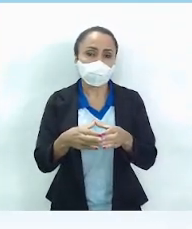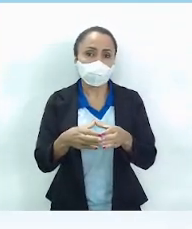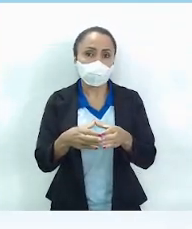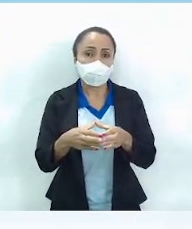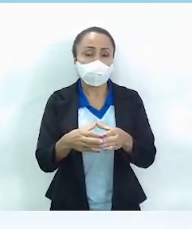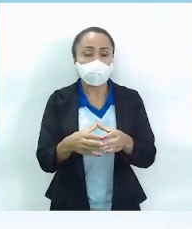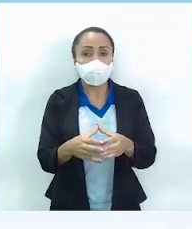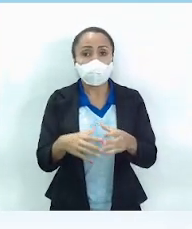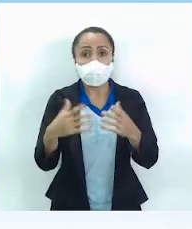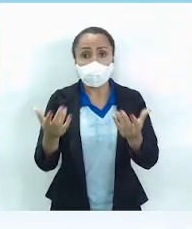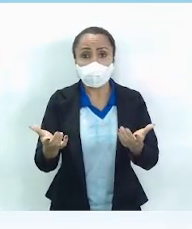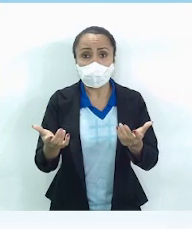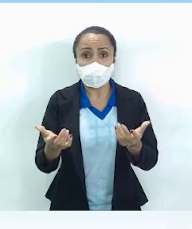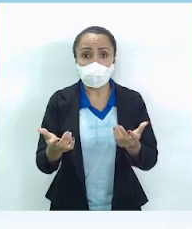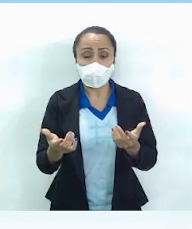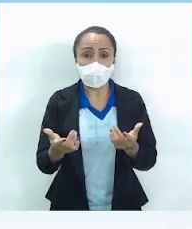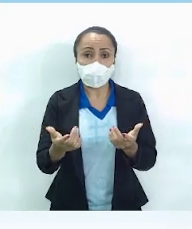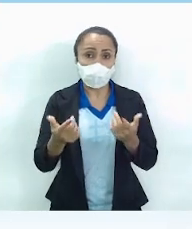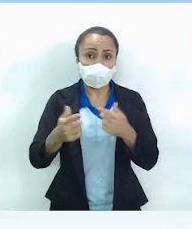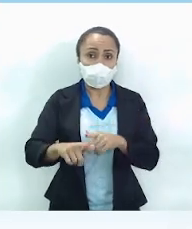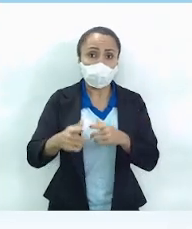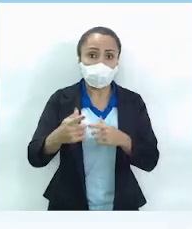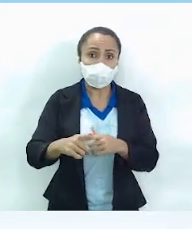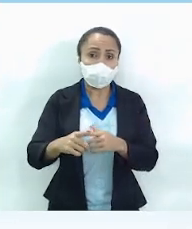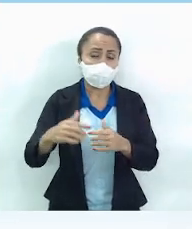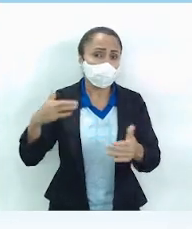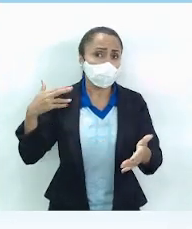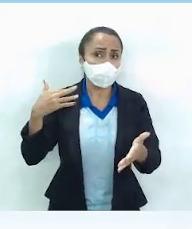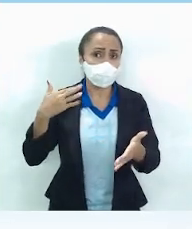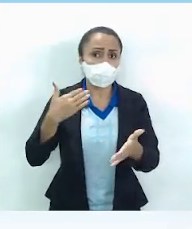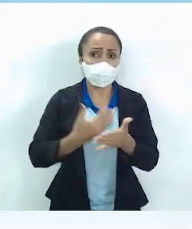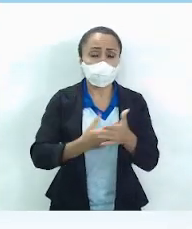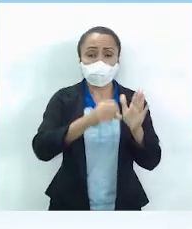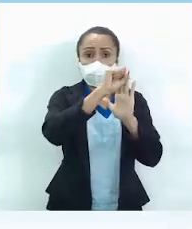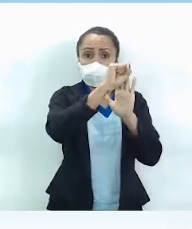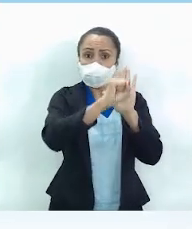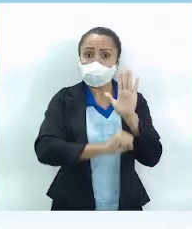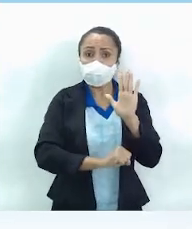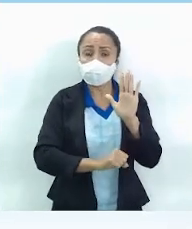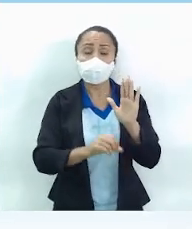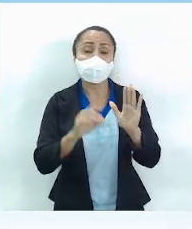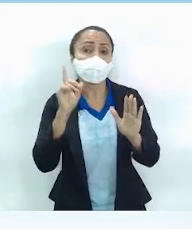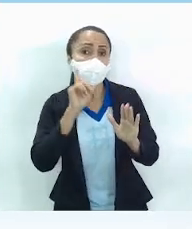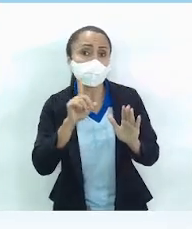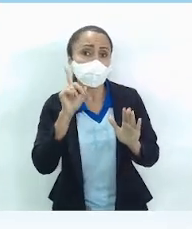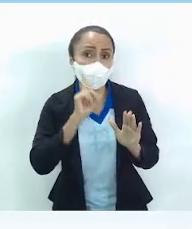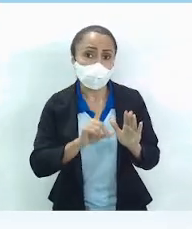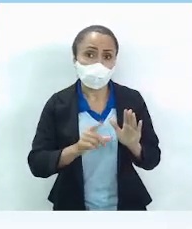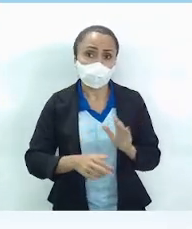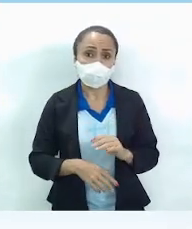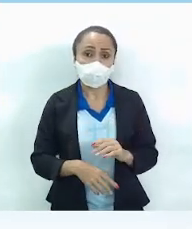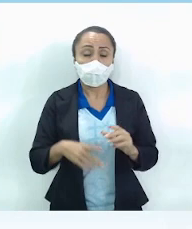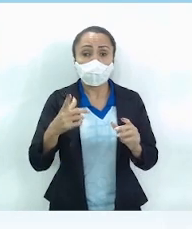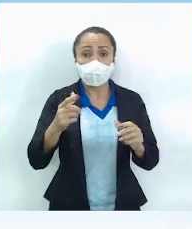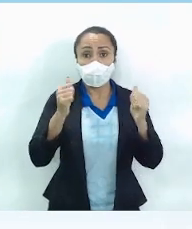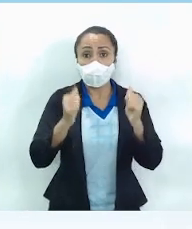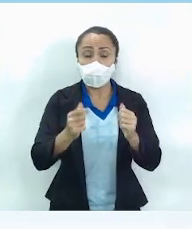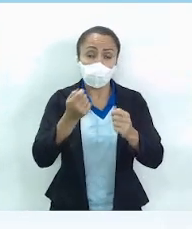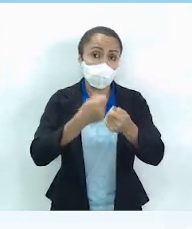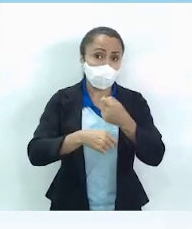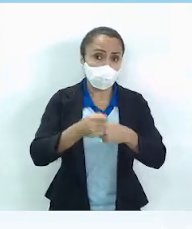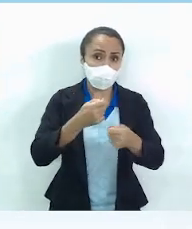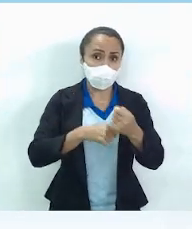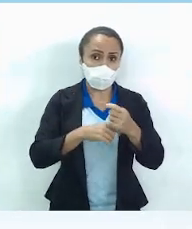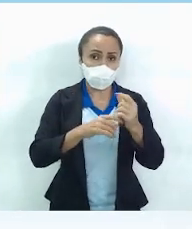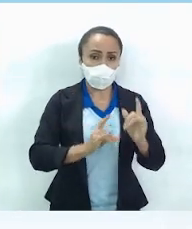Então o ataque de 11 de setembro, ele atingiu símbolos americanos. Primeiro, o símbolo do poder econômico, as